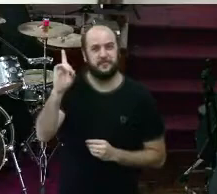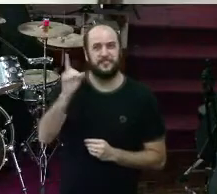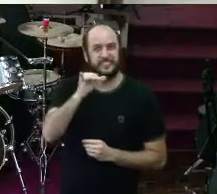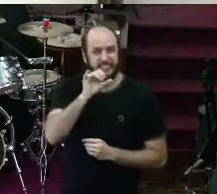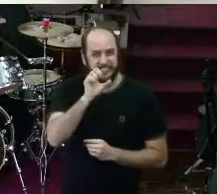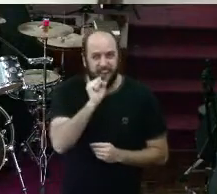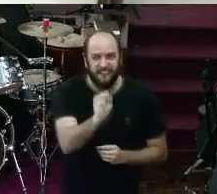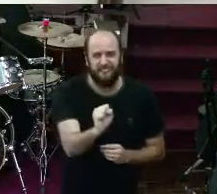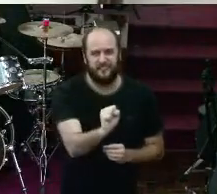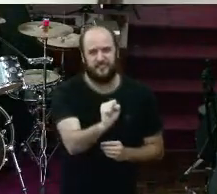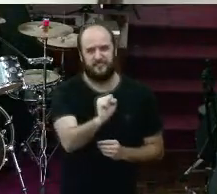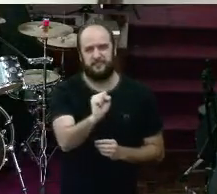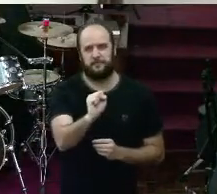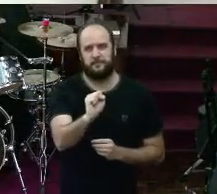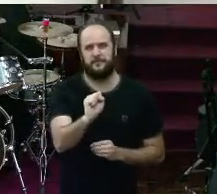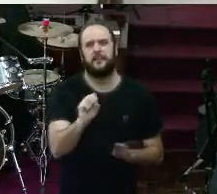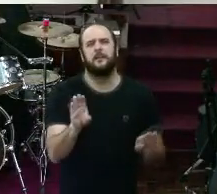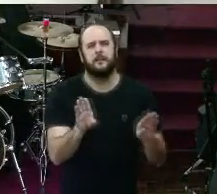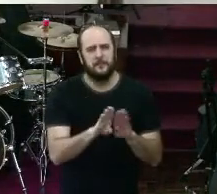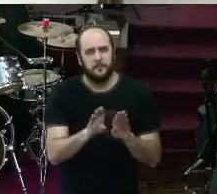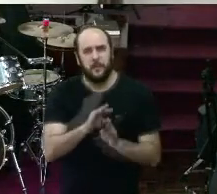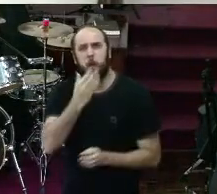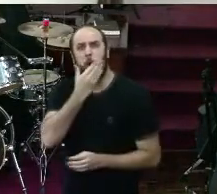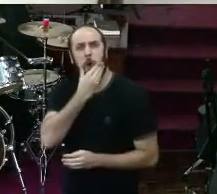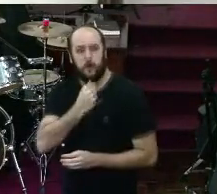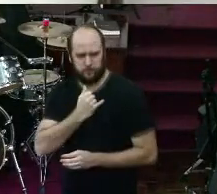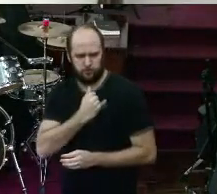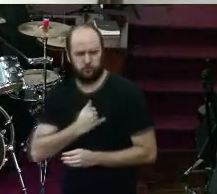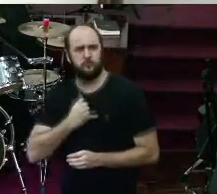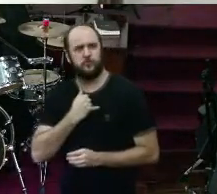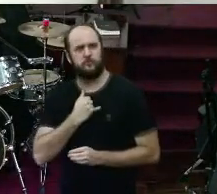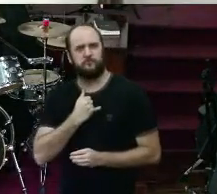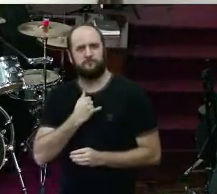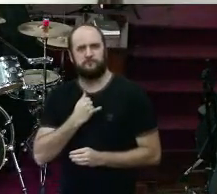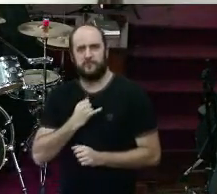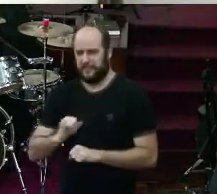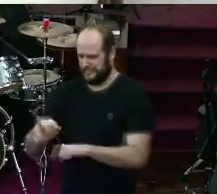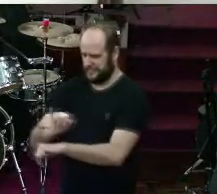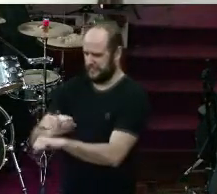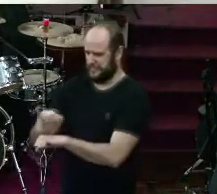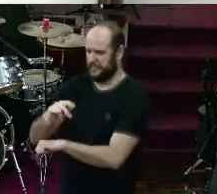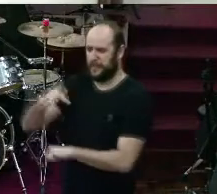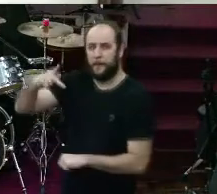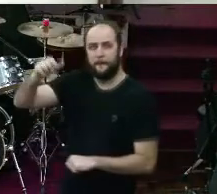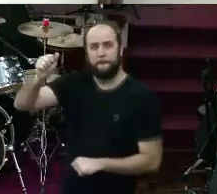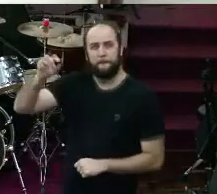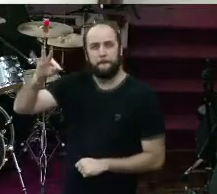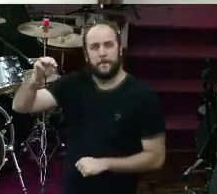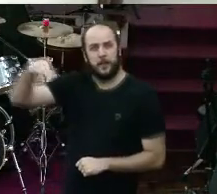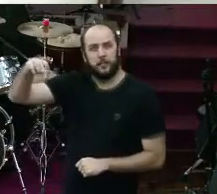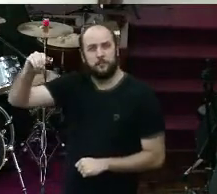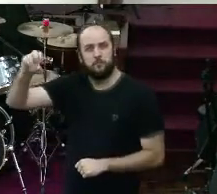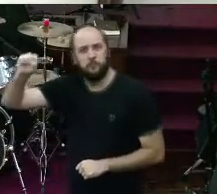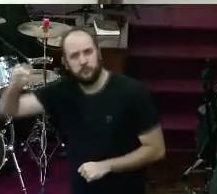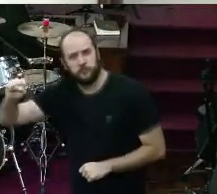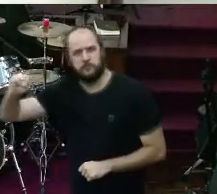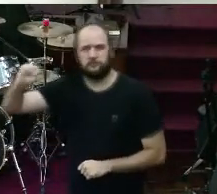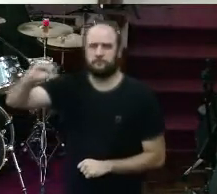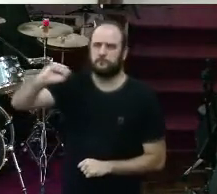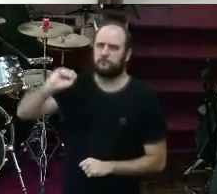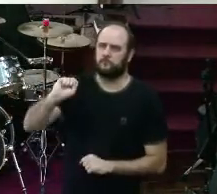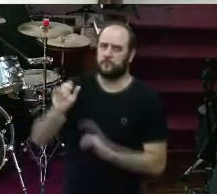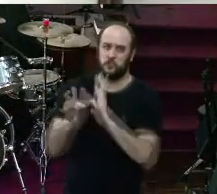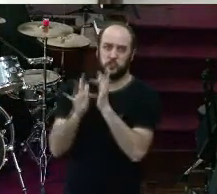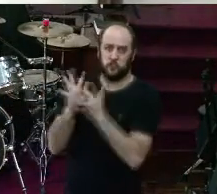Isaías, também deu a João, quando estava exilado, lá na ilha de Pátimos, e o Senhor Jesus então se revela a